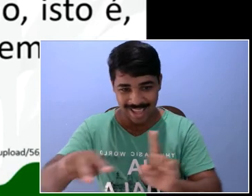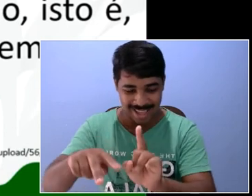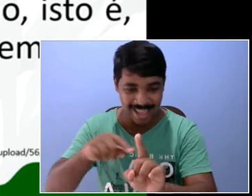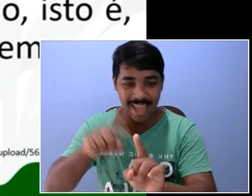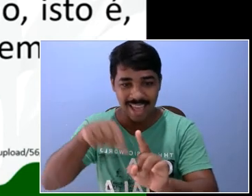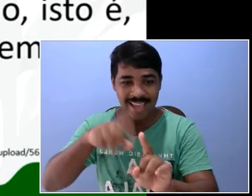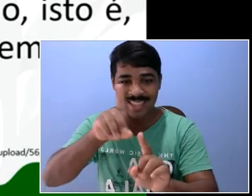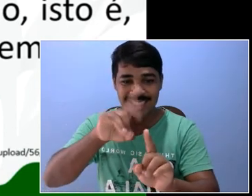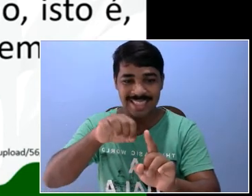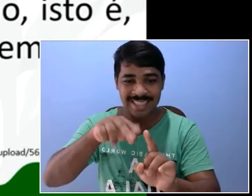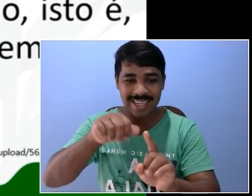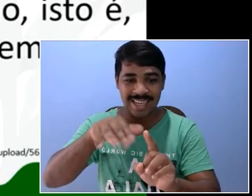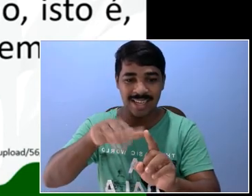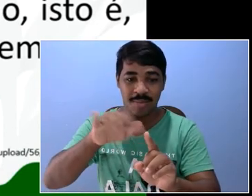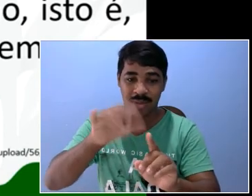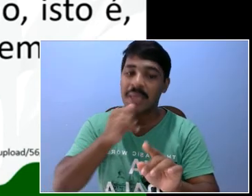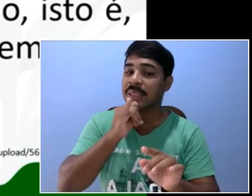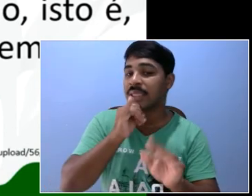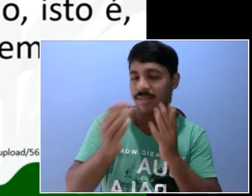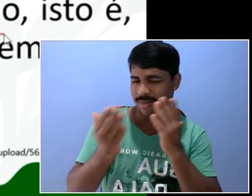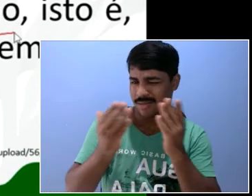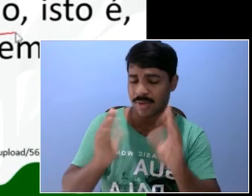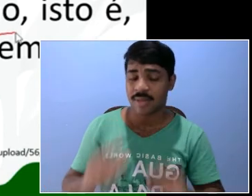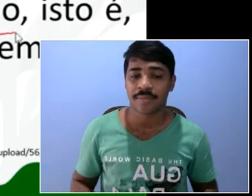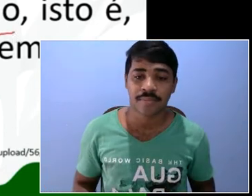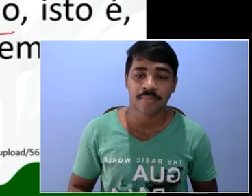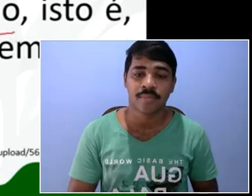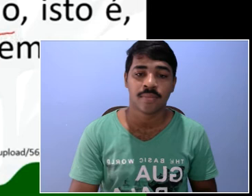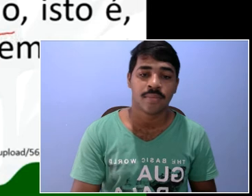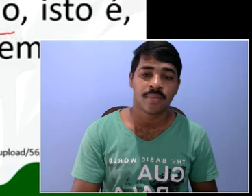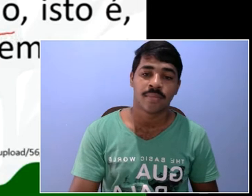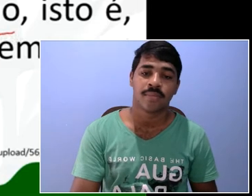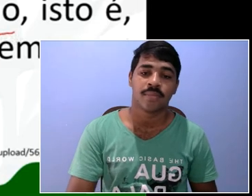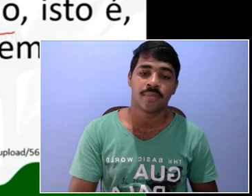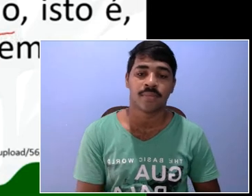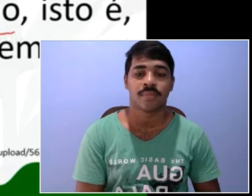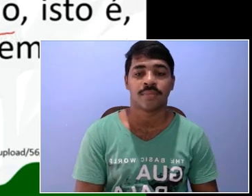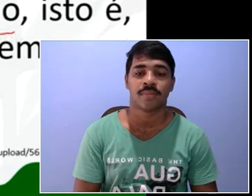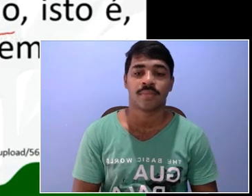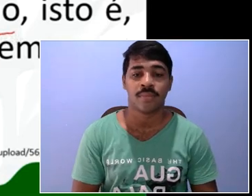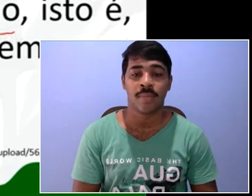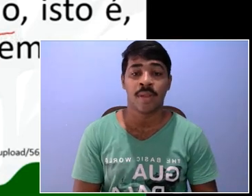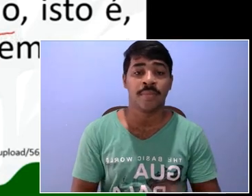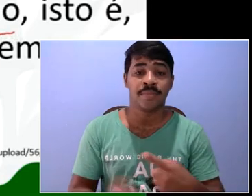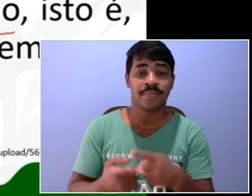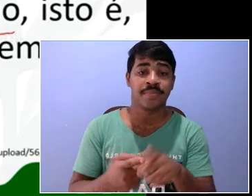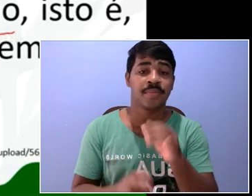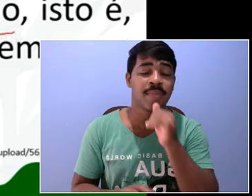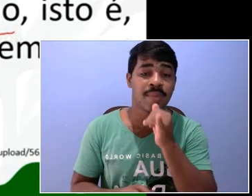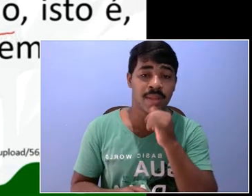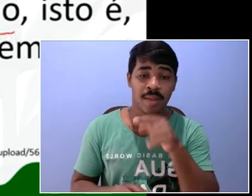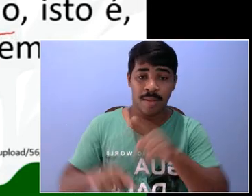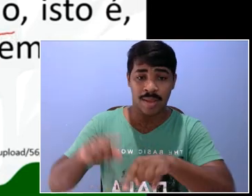geram equilíbrio, né, que fuja do equilíbrio, adquire aceleração, isto é, se a força agora